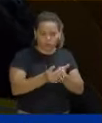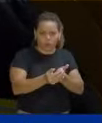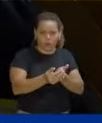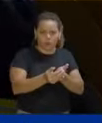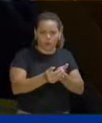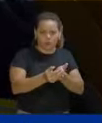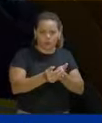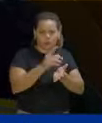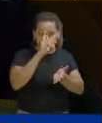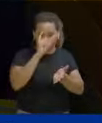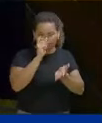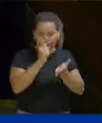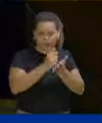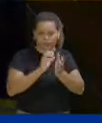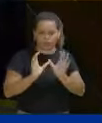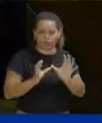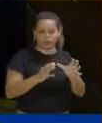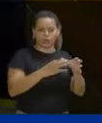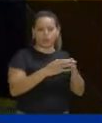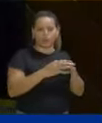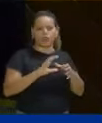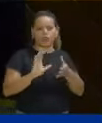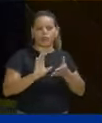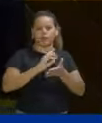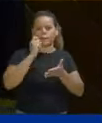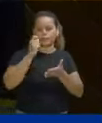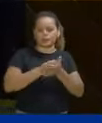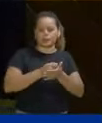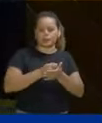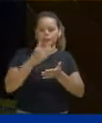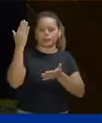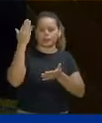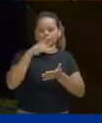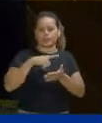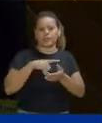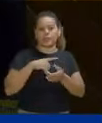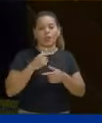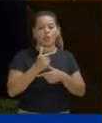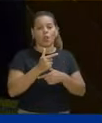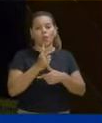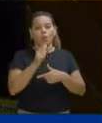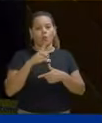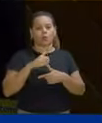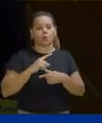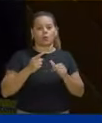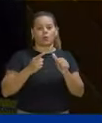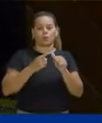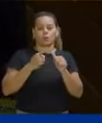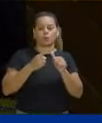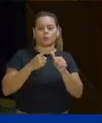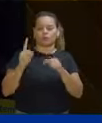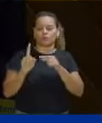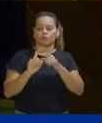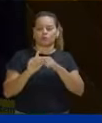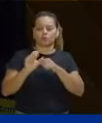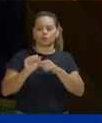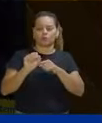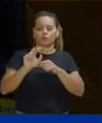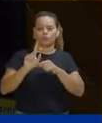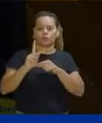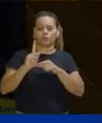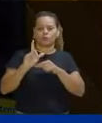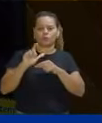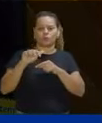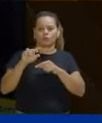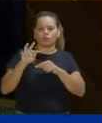da decisão colegiada na prestação de contas da chapa, movido pelo primeiro suplente, Oscar Facuri. Mas ela